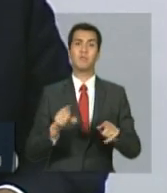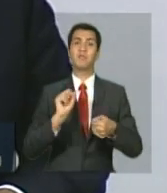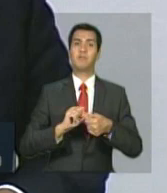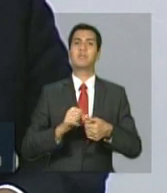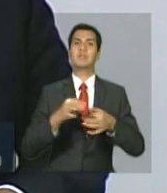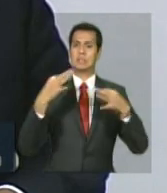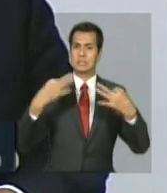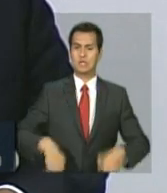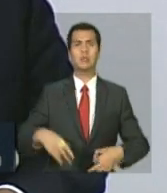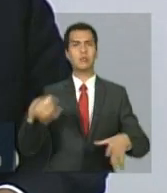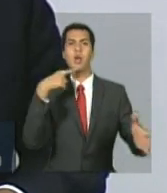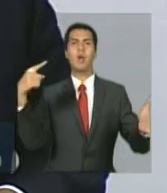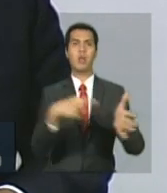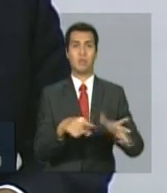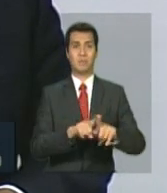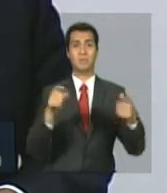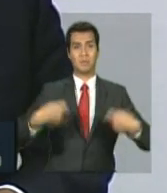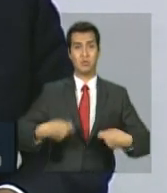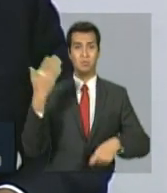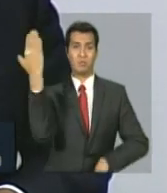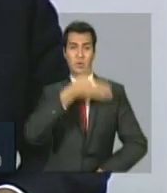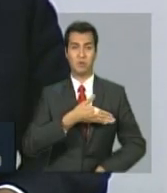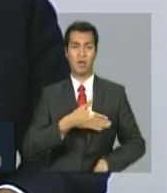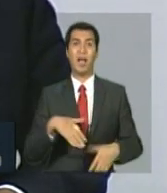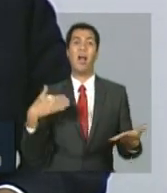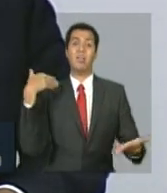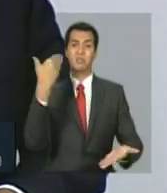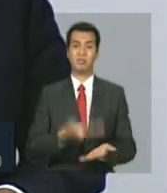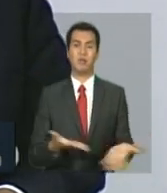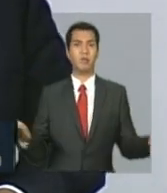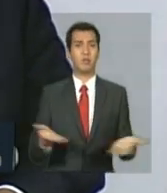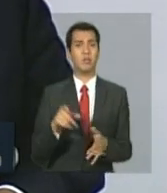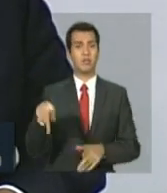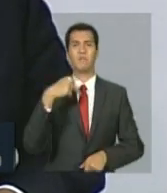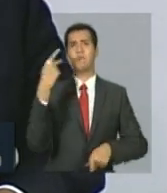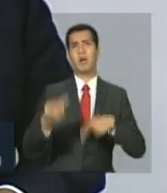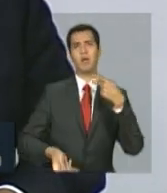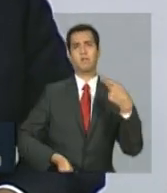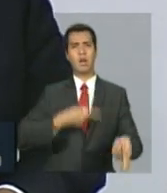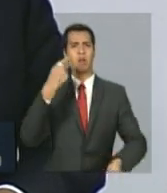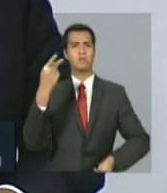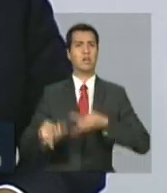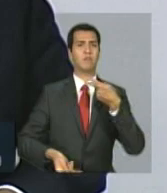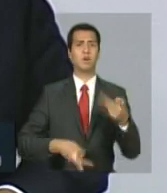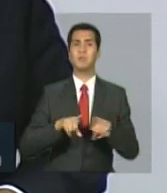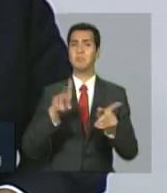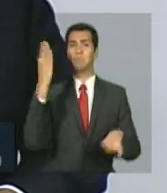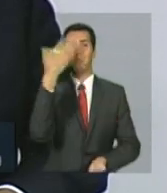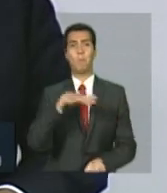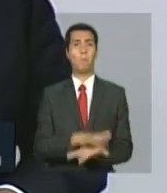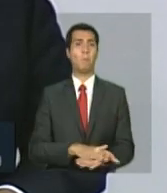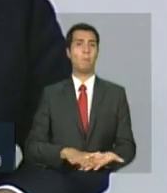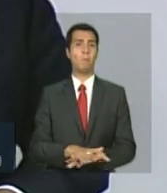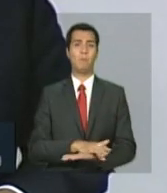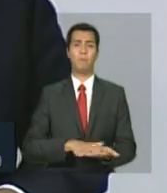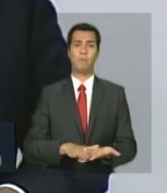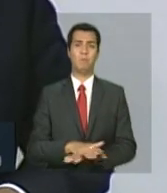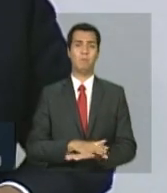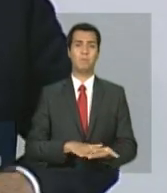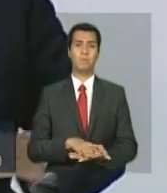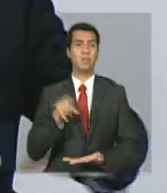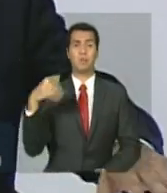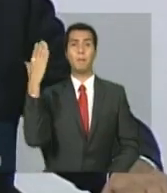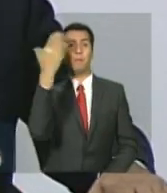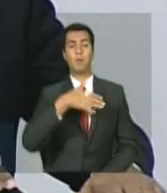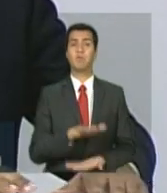que diz. Até aqui, esse desqualificado falou e não provou. Não provou porque